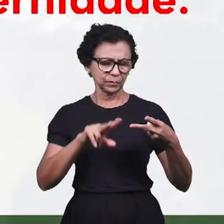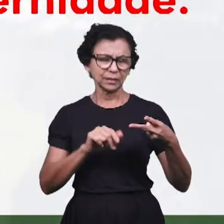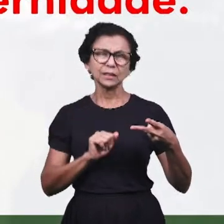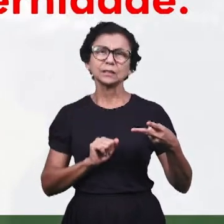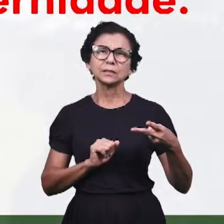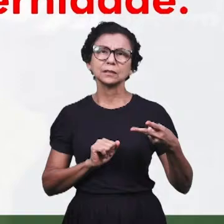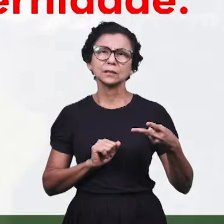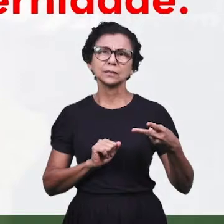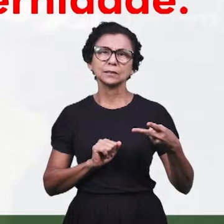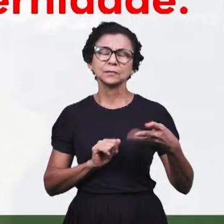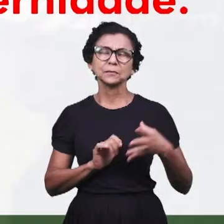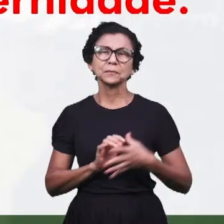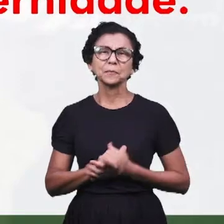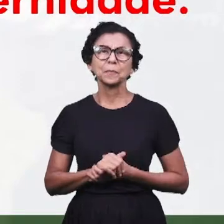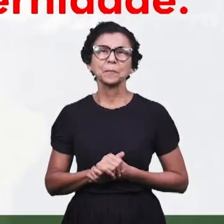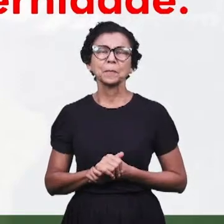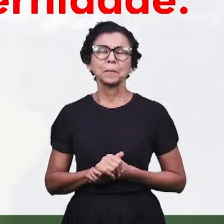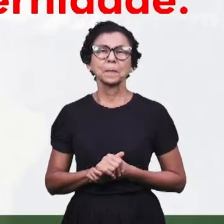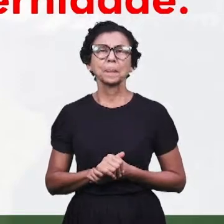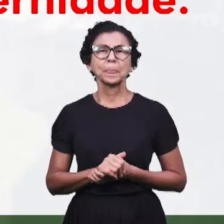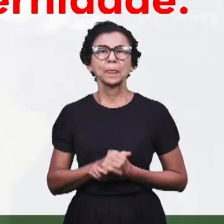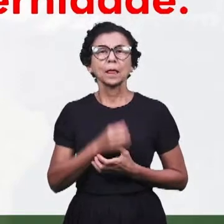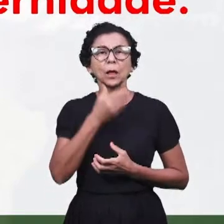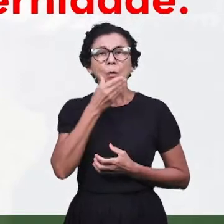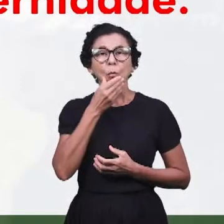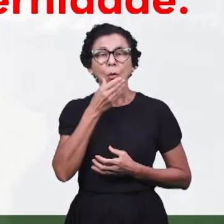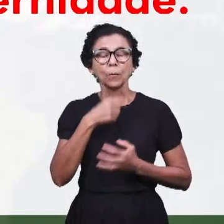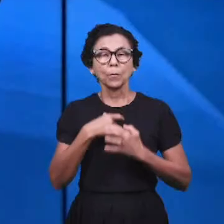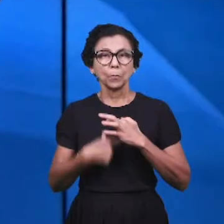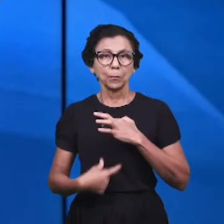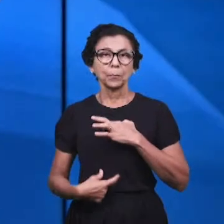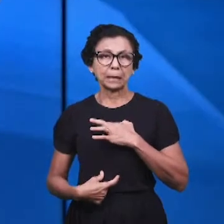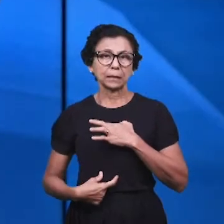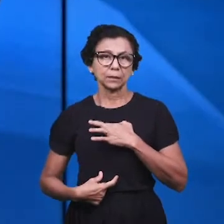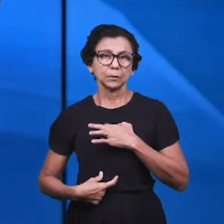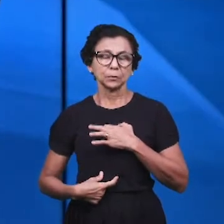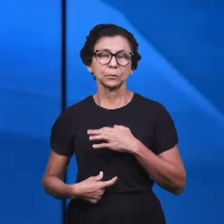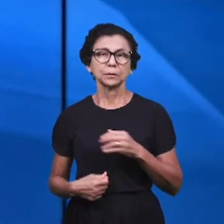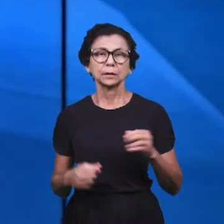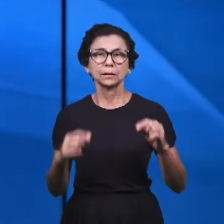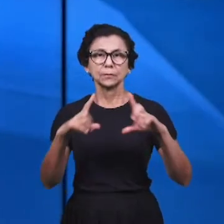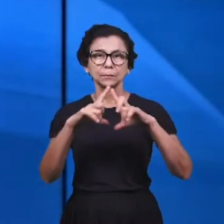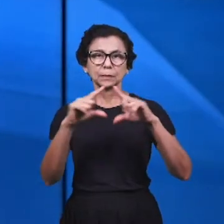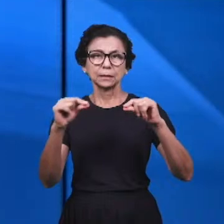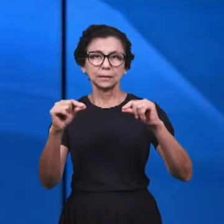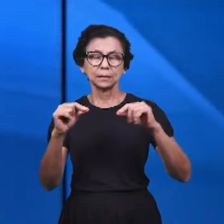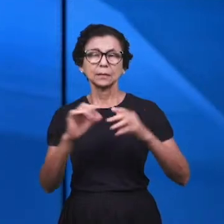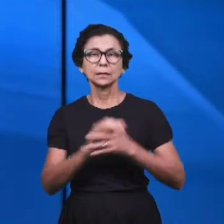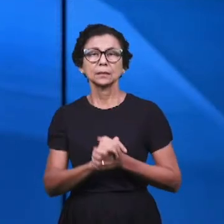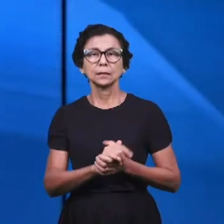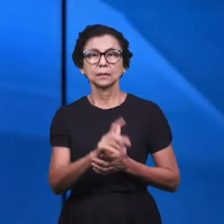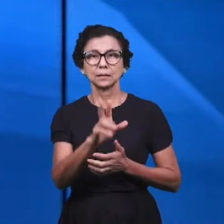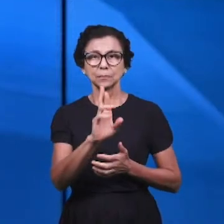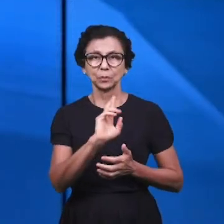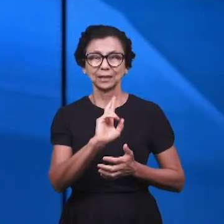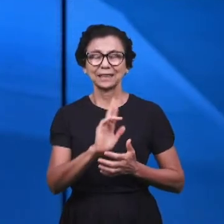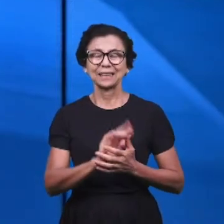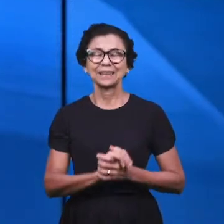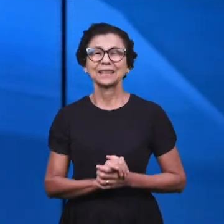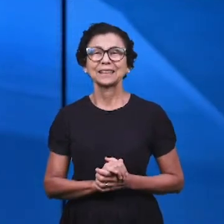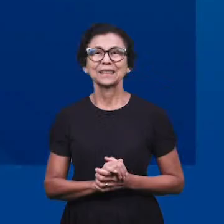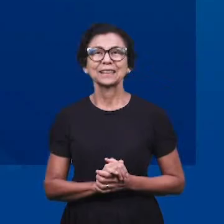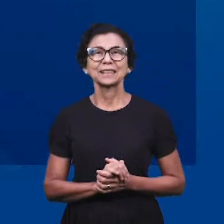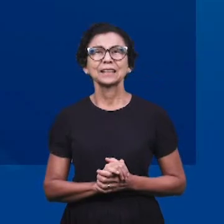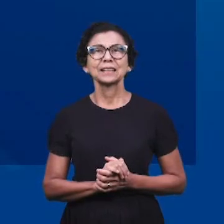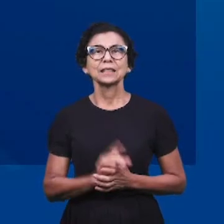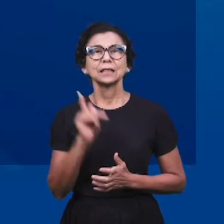irmão Anderson. O Anderson Moreira, ele é obreiro da nossa igreja em Brasília, lá no Distrito Federal. Anderson, a paz do Senhor,